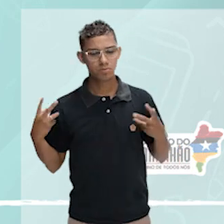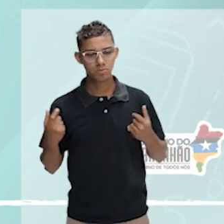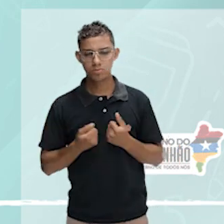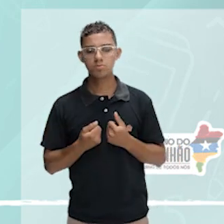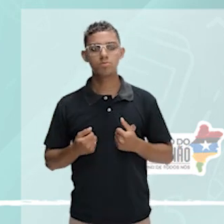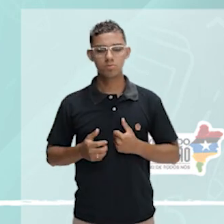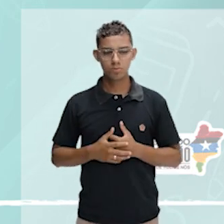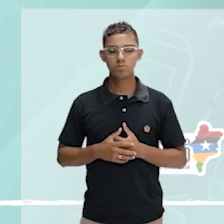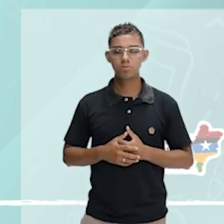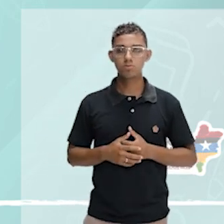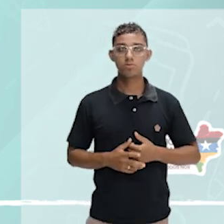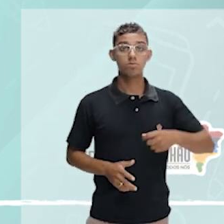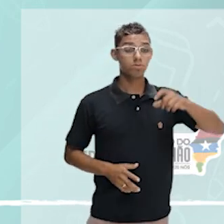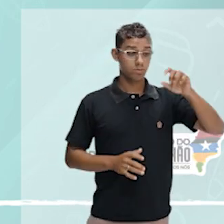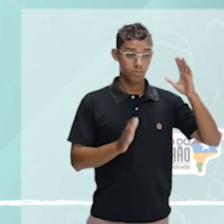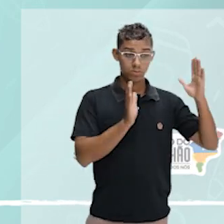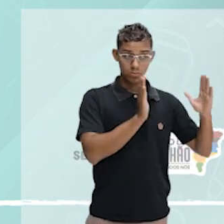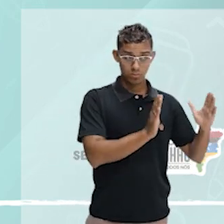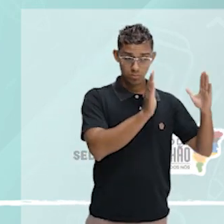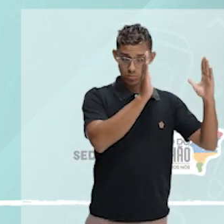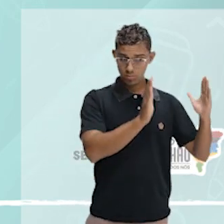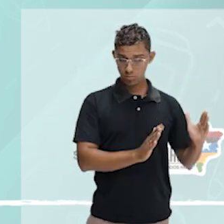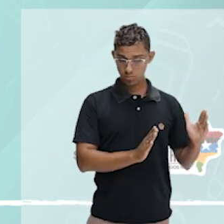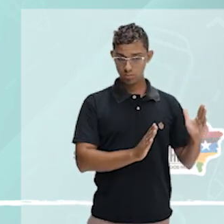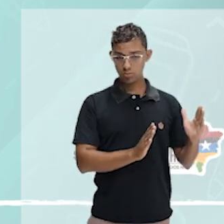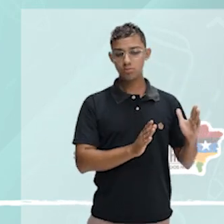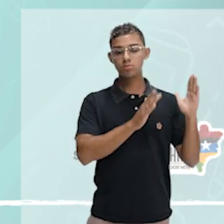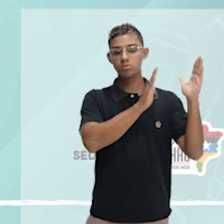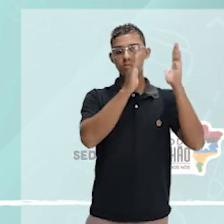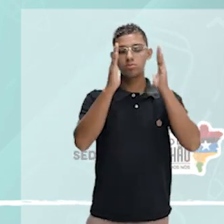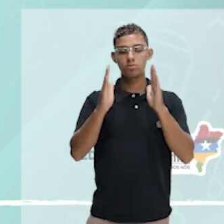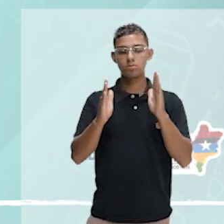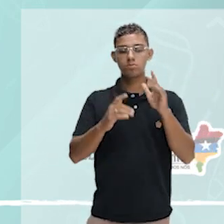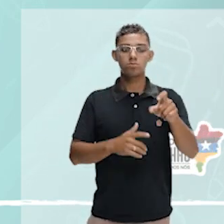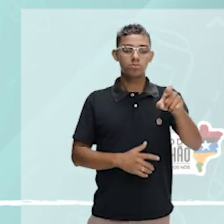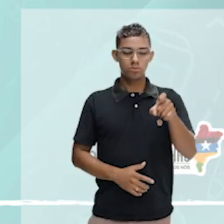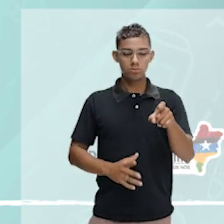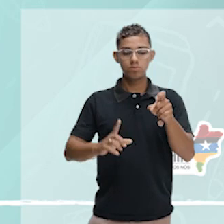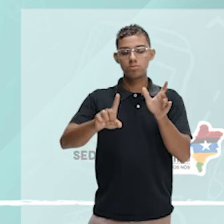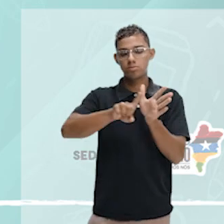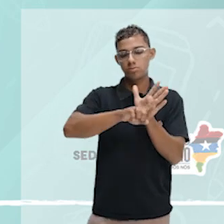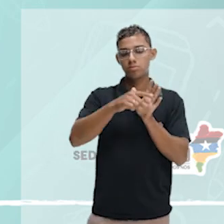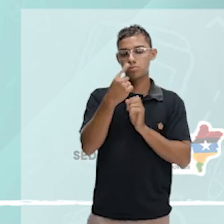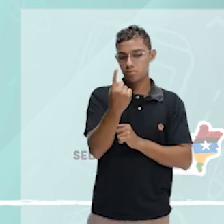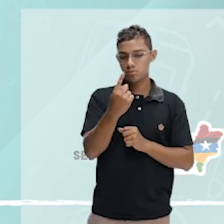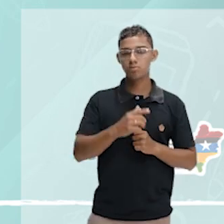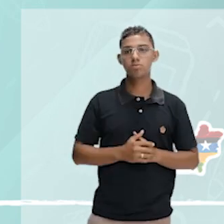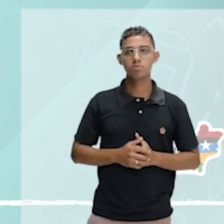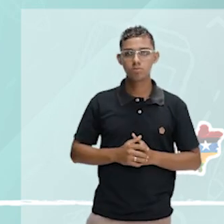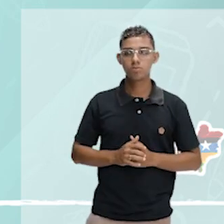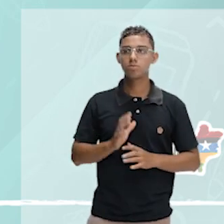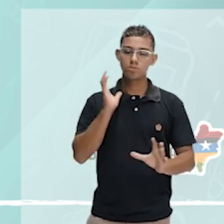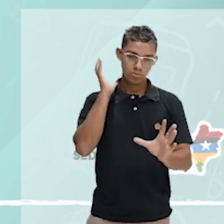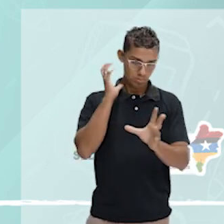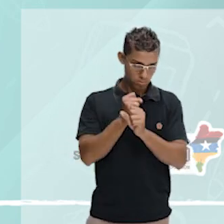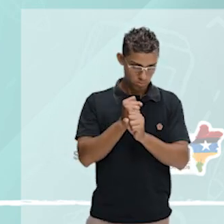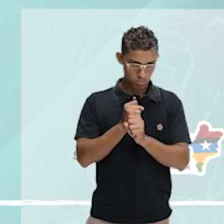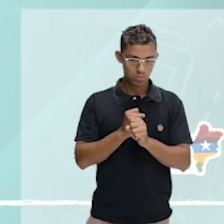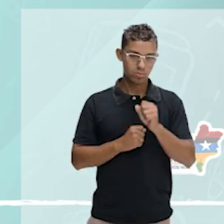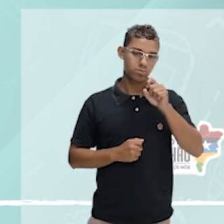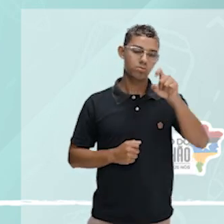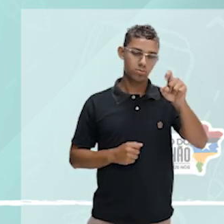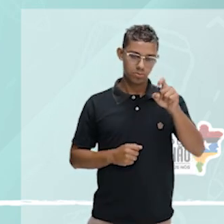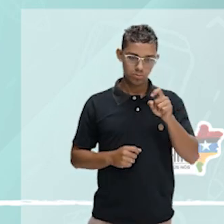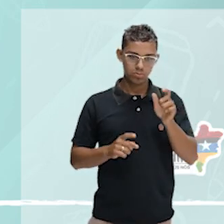depois que eu escolhi o valor de X perceba que lá no expoente Eu tenho um cálculozinho eu tenho x menos um então eu vou